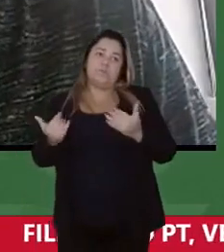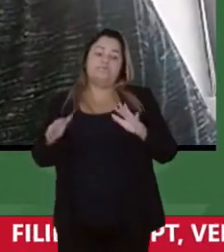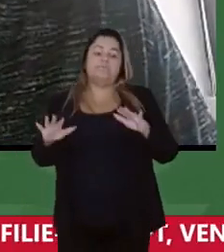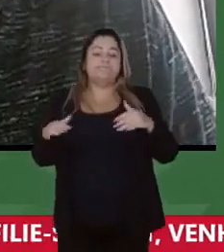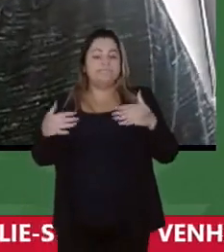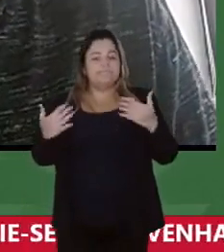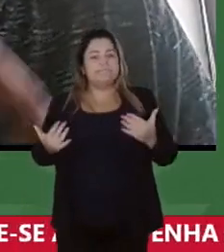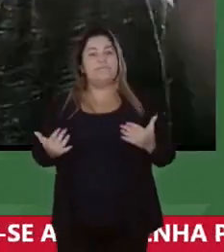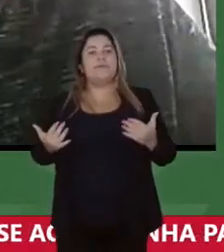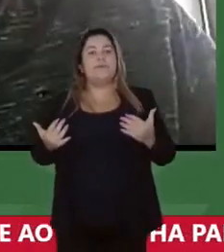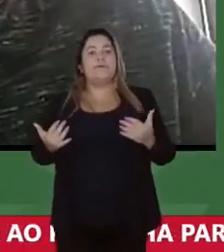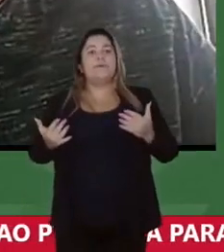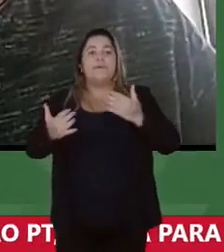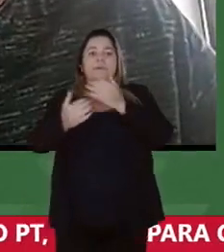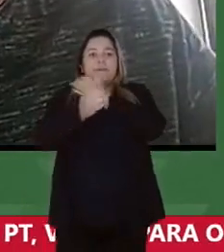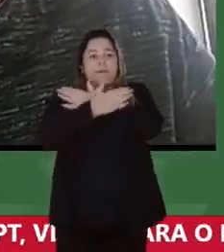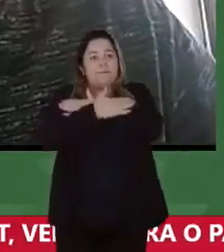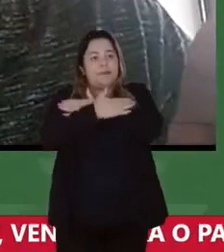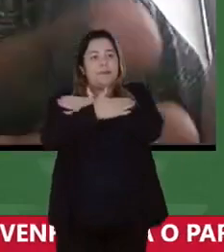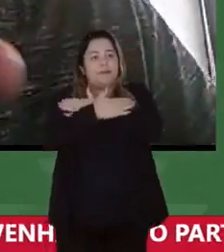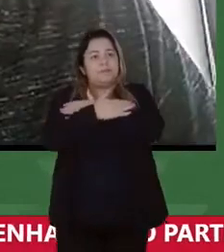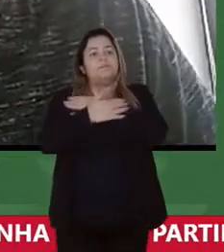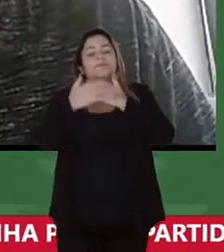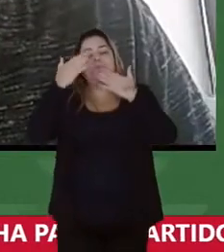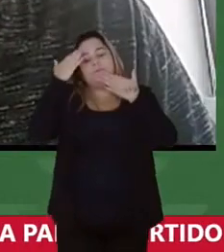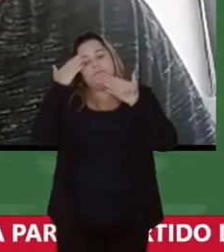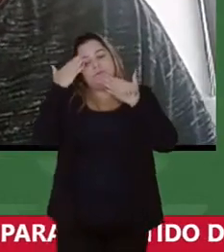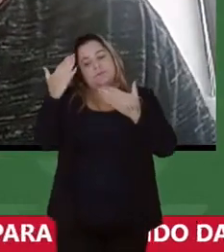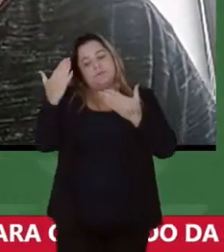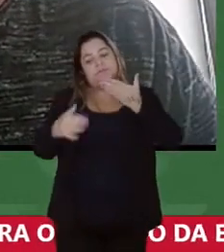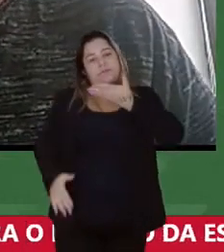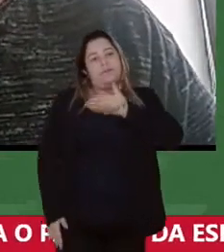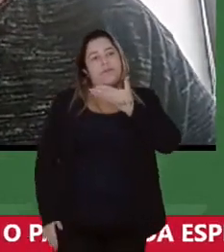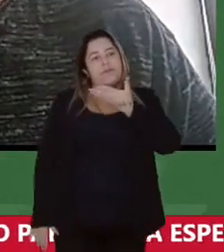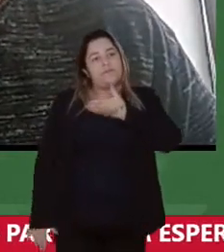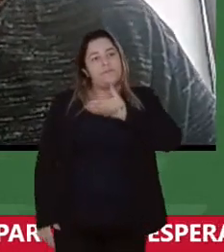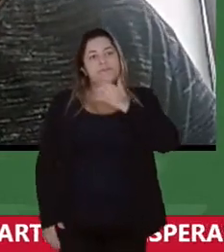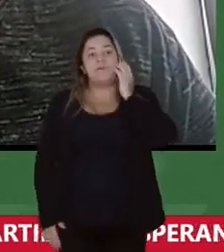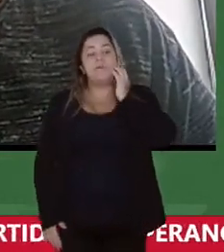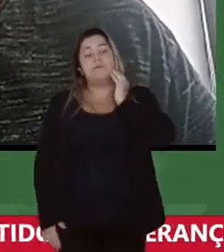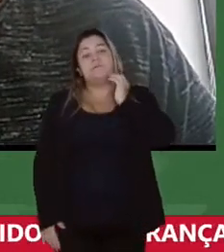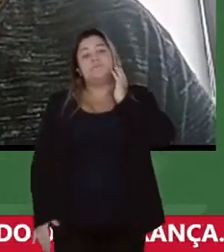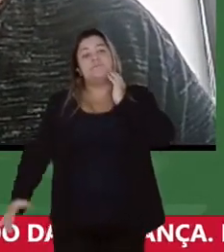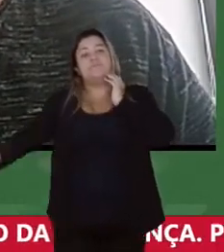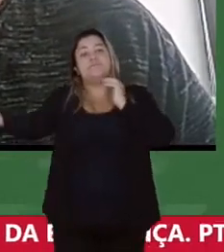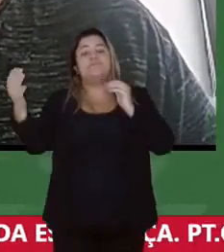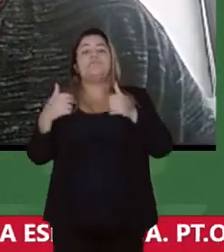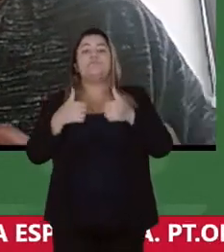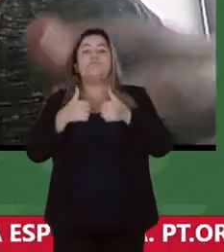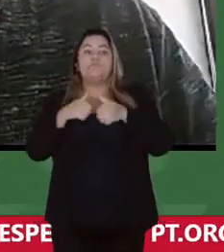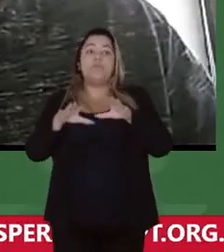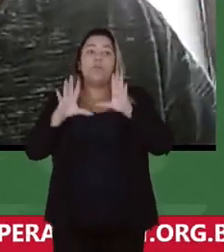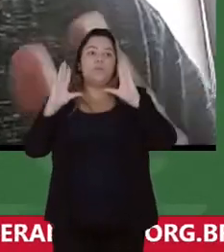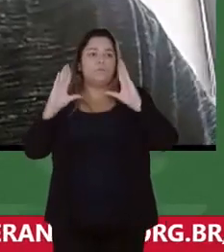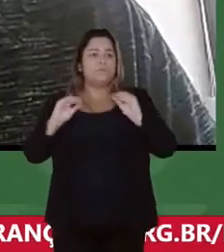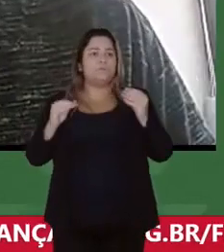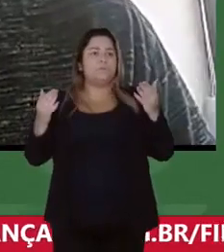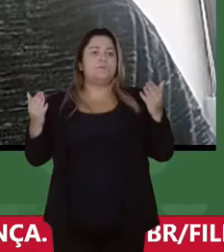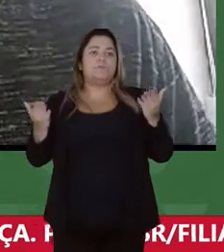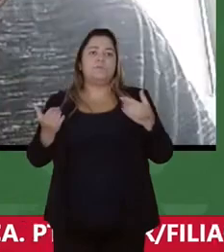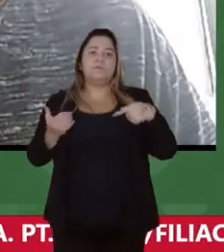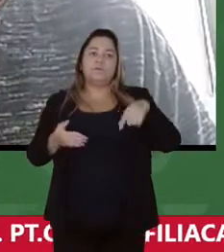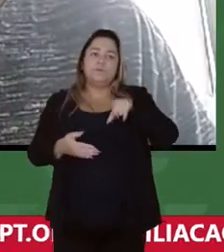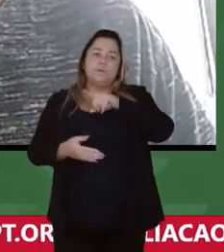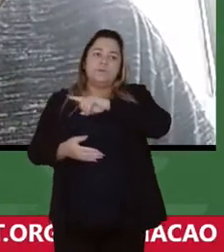Reginaldo. Um grande abraço, muito obrigado a minhas colegas, meu colega, por estar aqui essa noite com vocês. Obrigado a